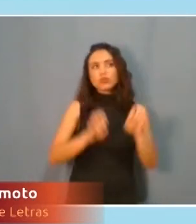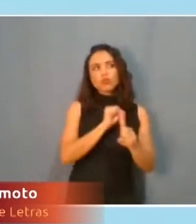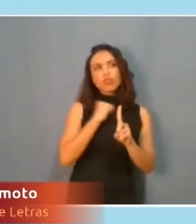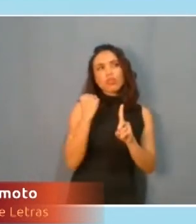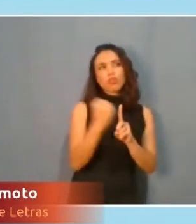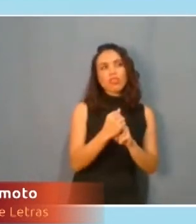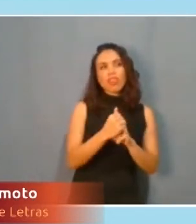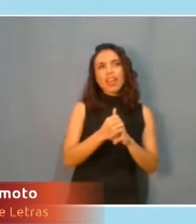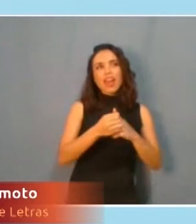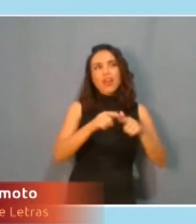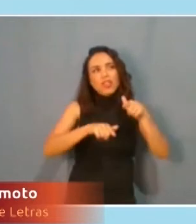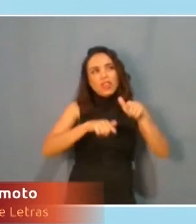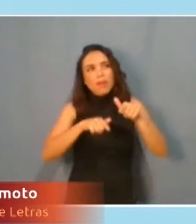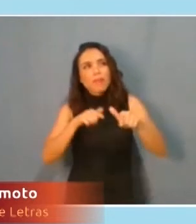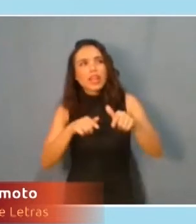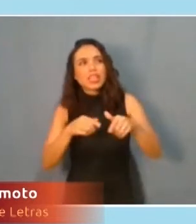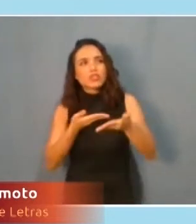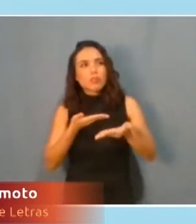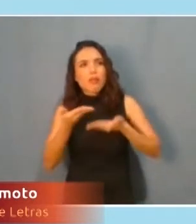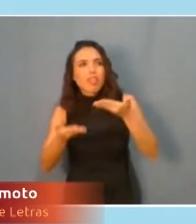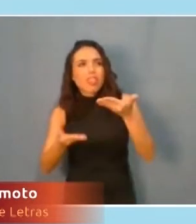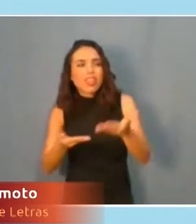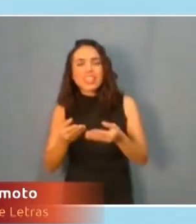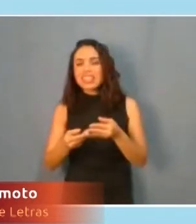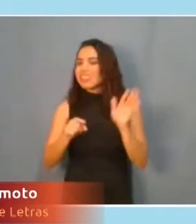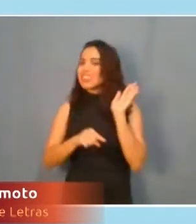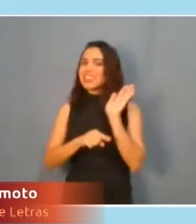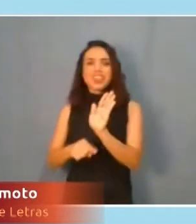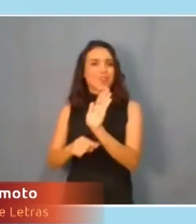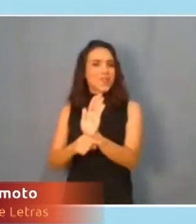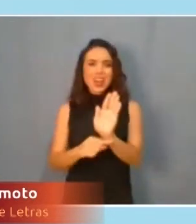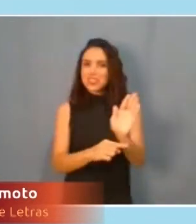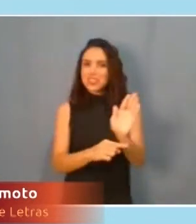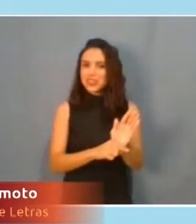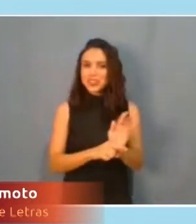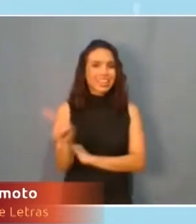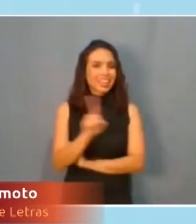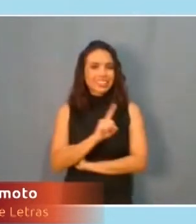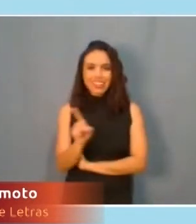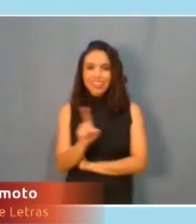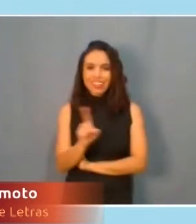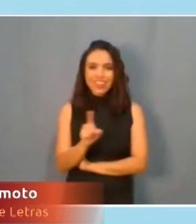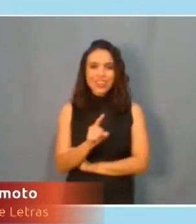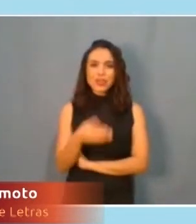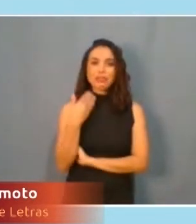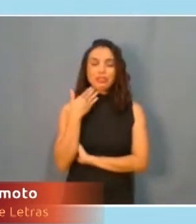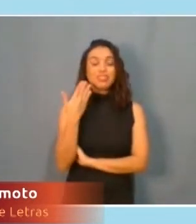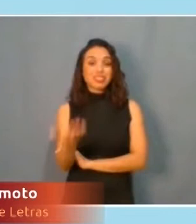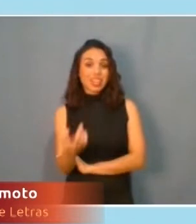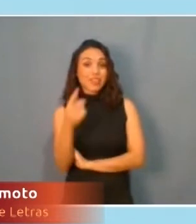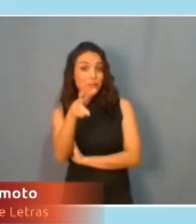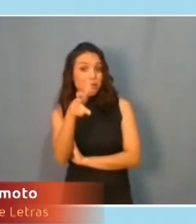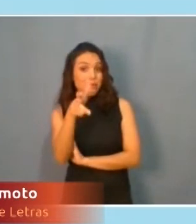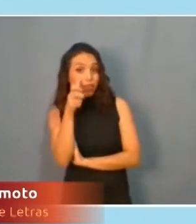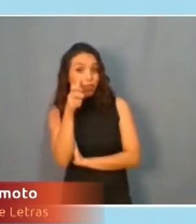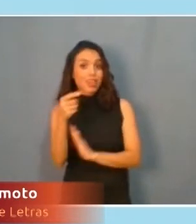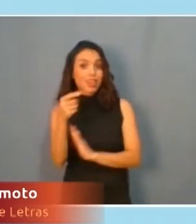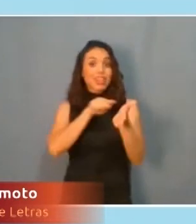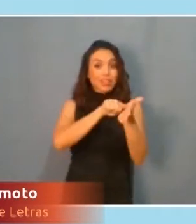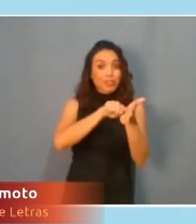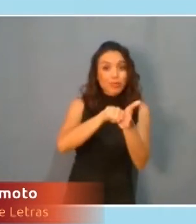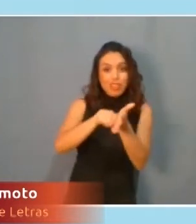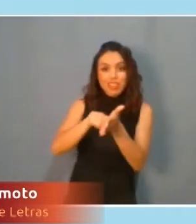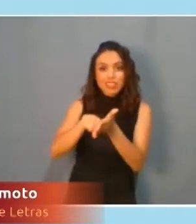precisar de nenhum esforço. E isso aconteceu por conta, vocês devem ter lido, saiu já as pesquisas, teve